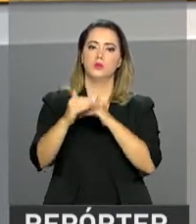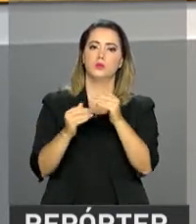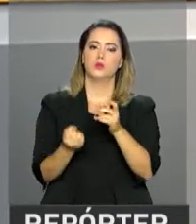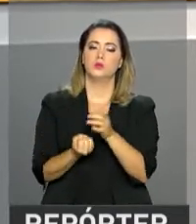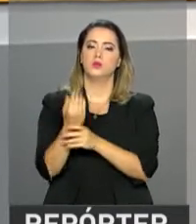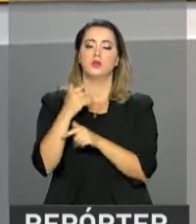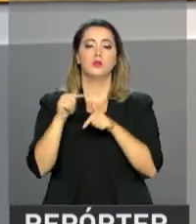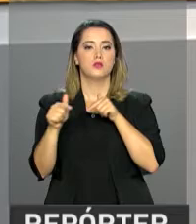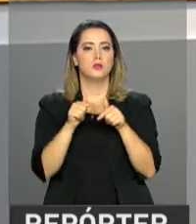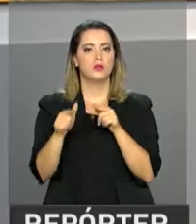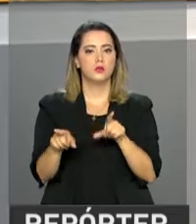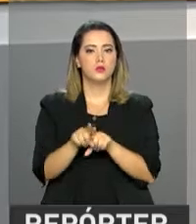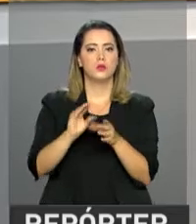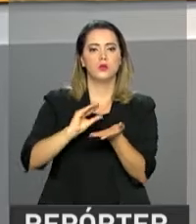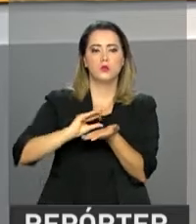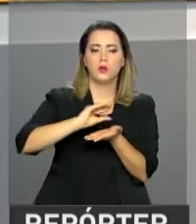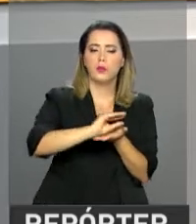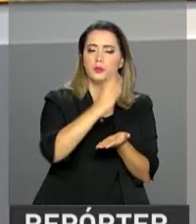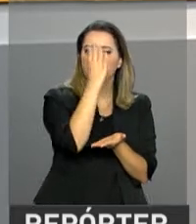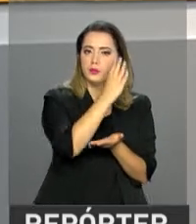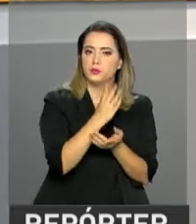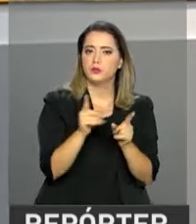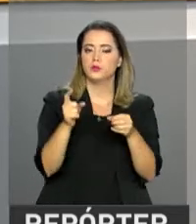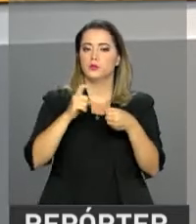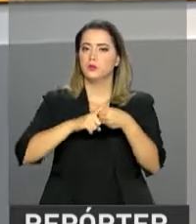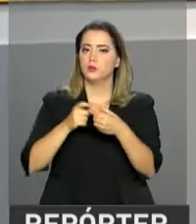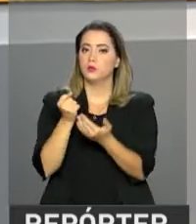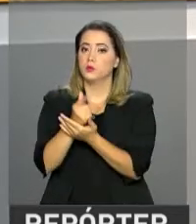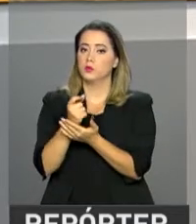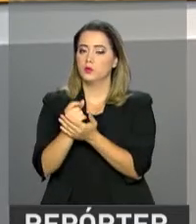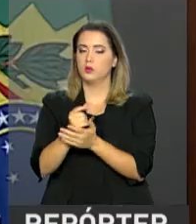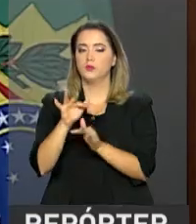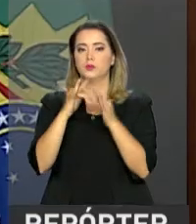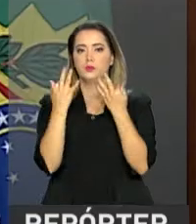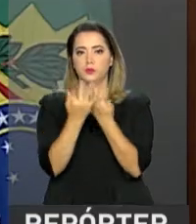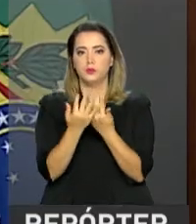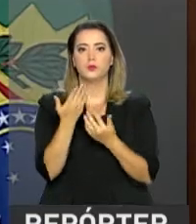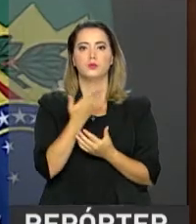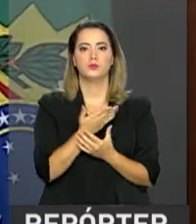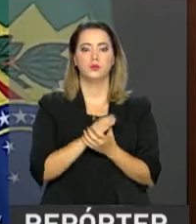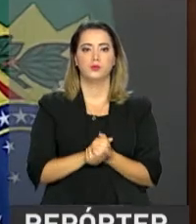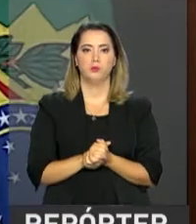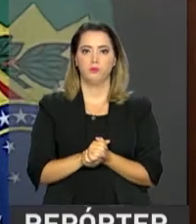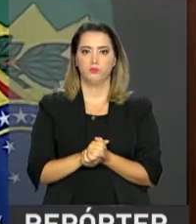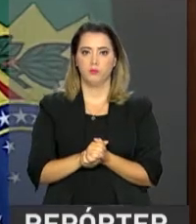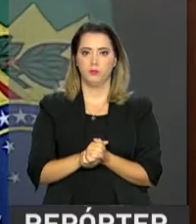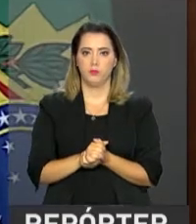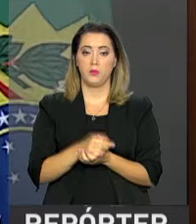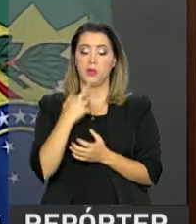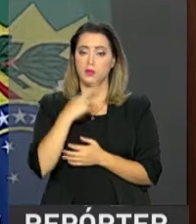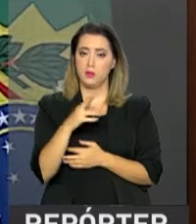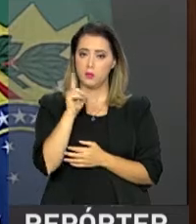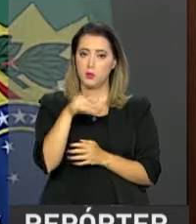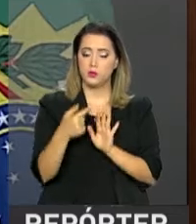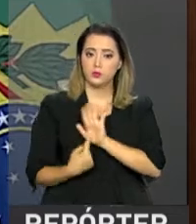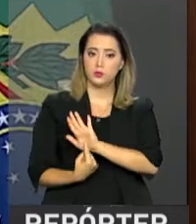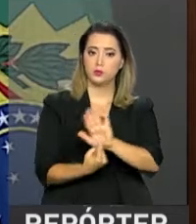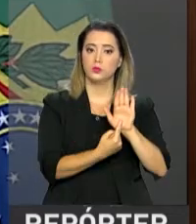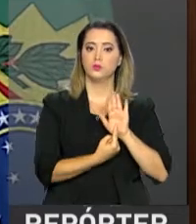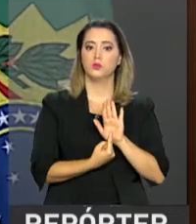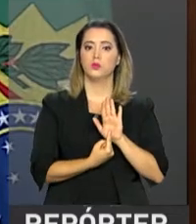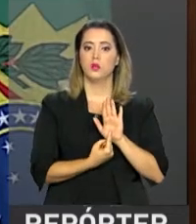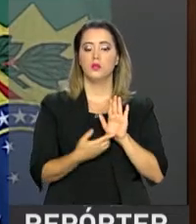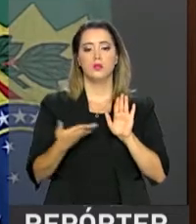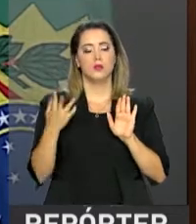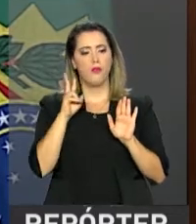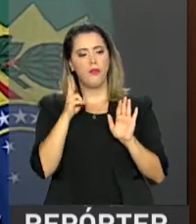empregos dos investimentos e na volta do consumo das famílias os resultados já são visíveis